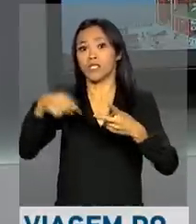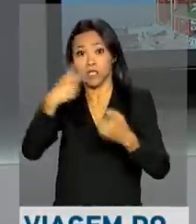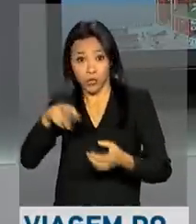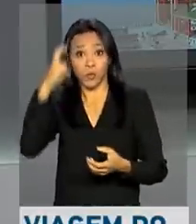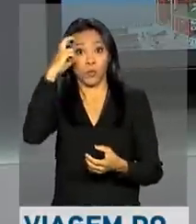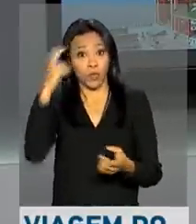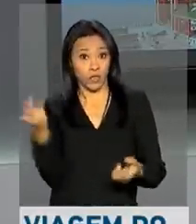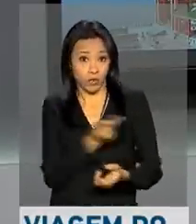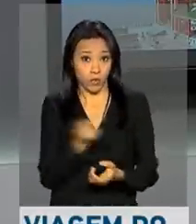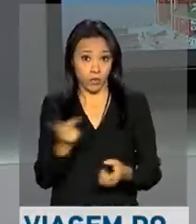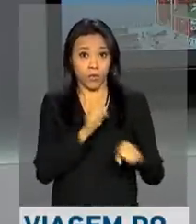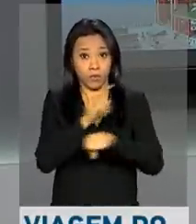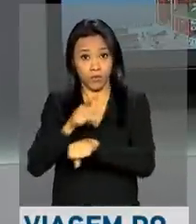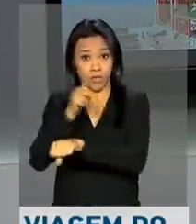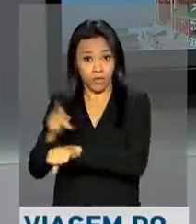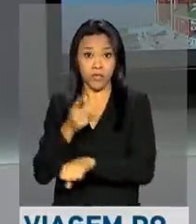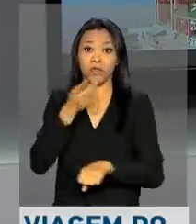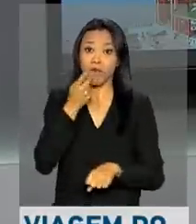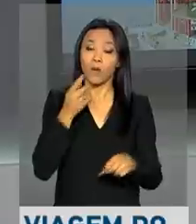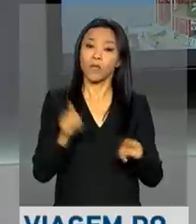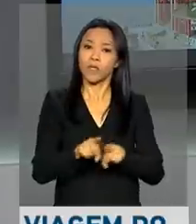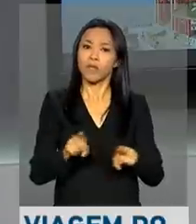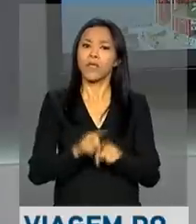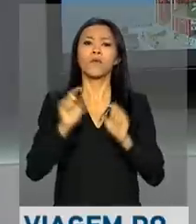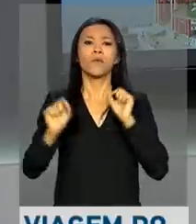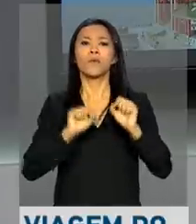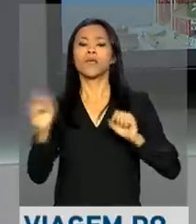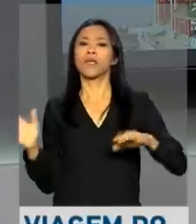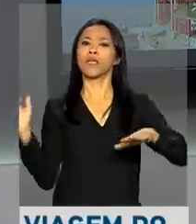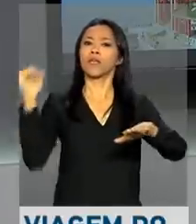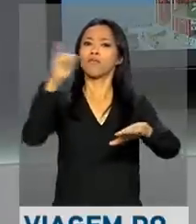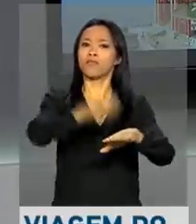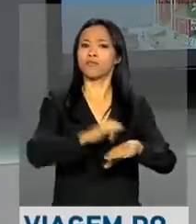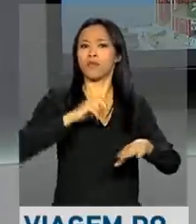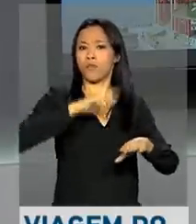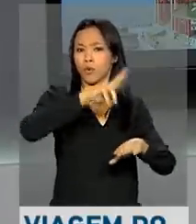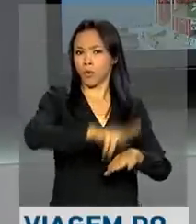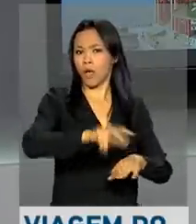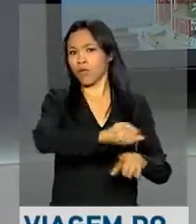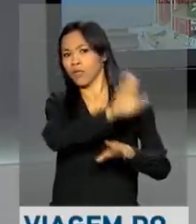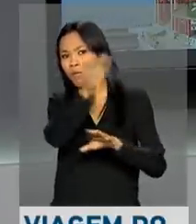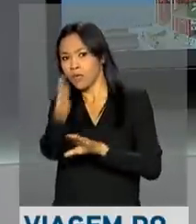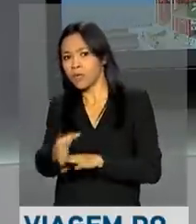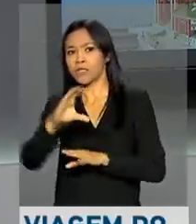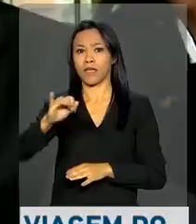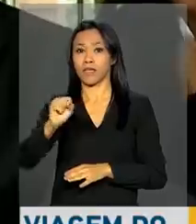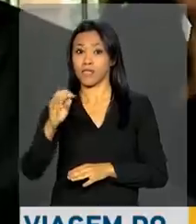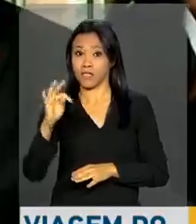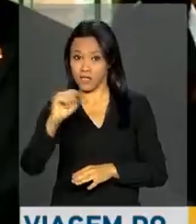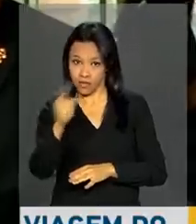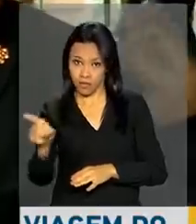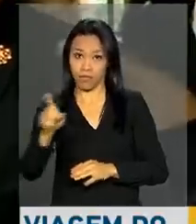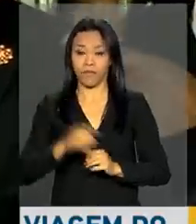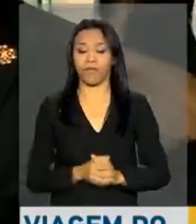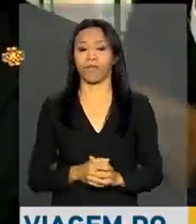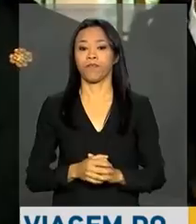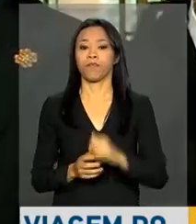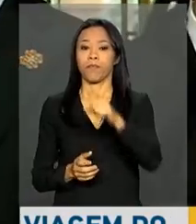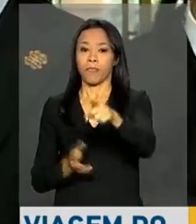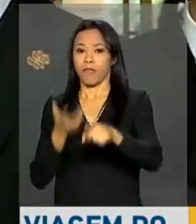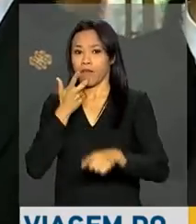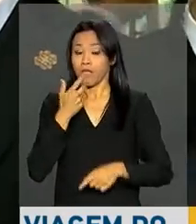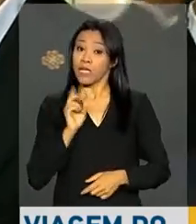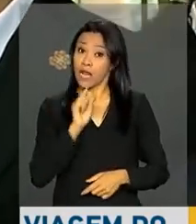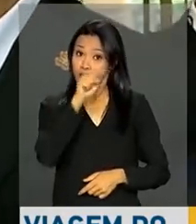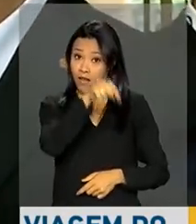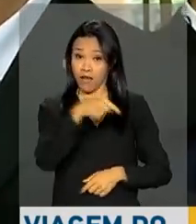os dois países. Ele falou ainda sobre a escala que fez em Portugal e no Cazaquistão. Lá em Portugal, o presidente